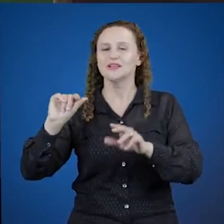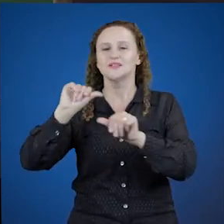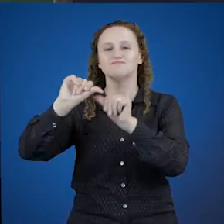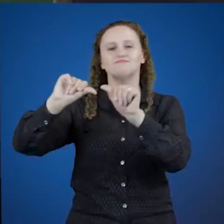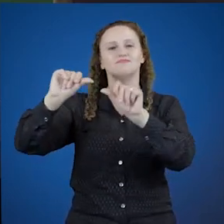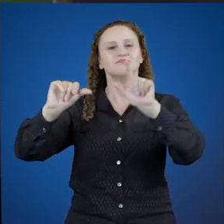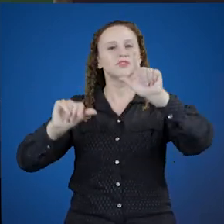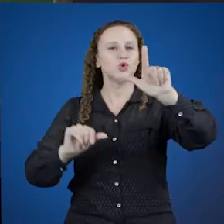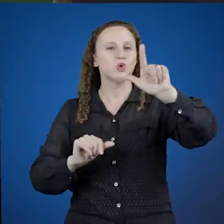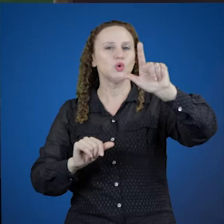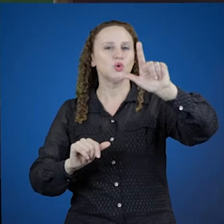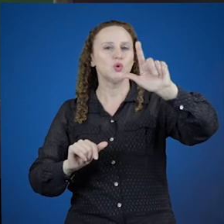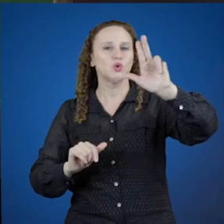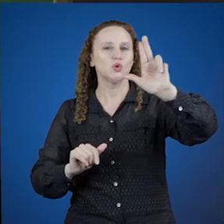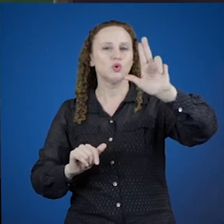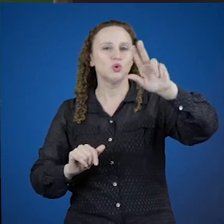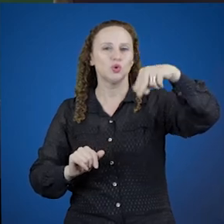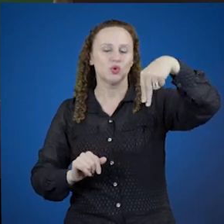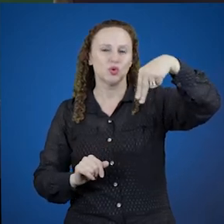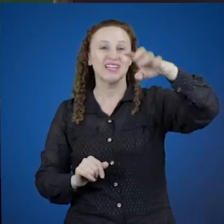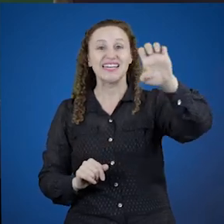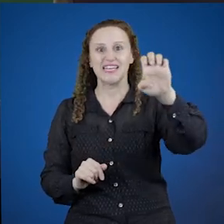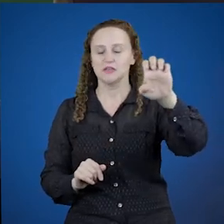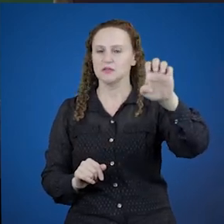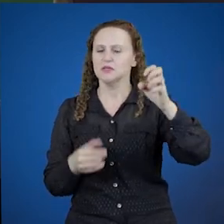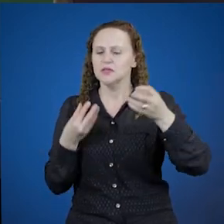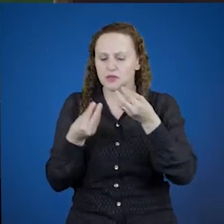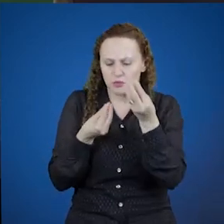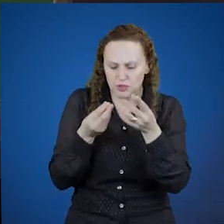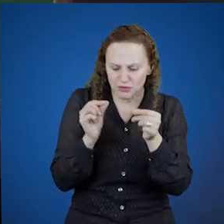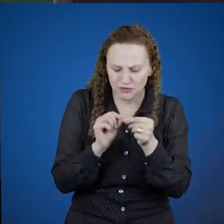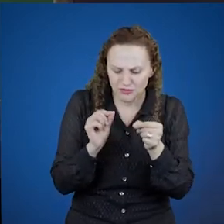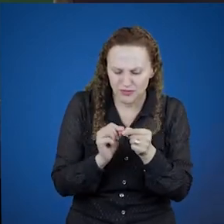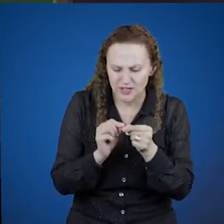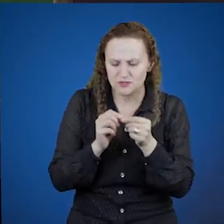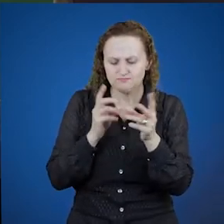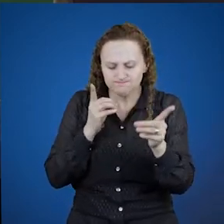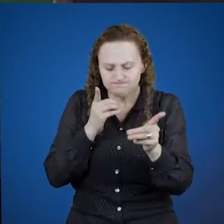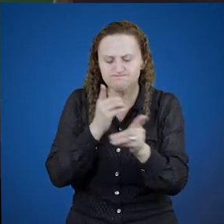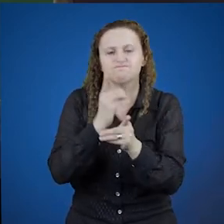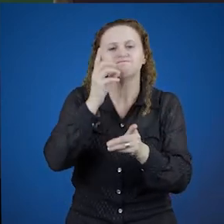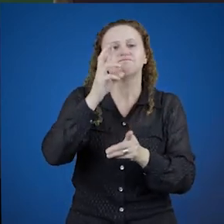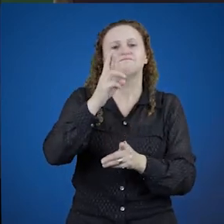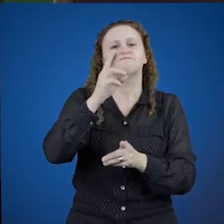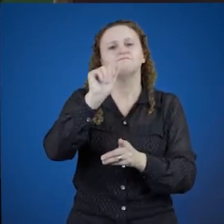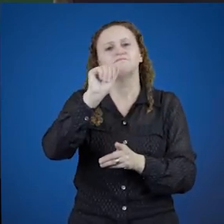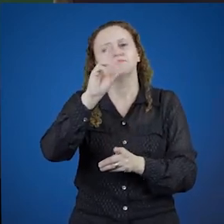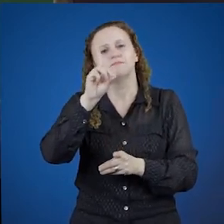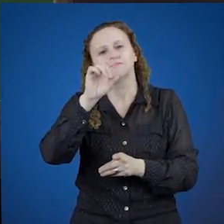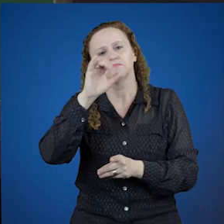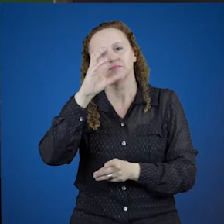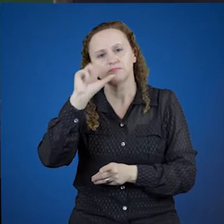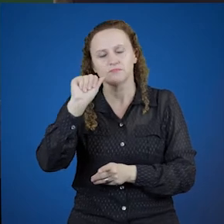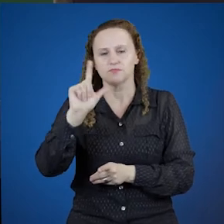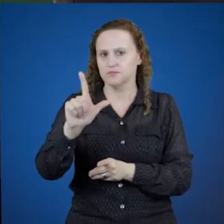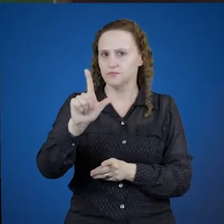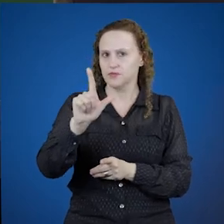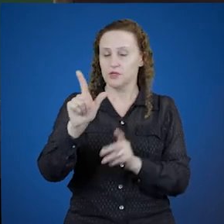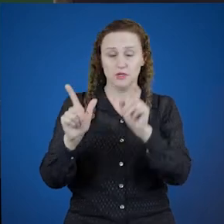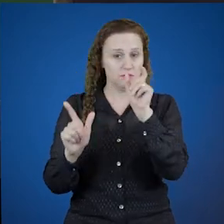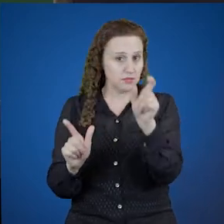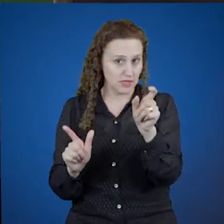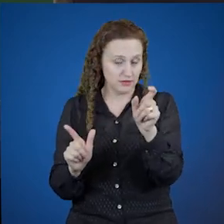como que eu faço então para encontrar o radical de uma palavra O que é o radical radical' de uma